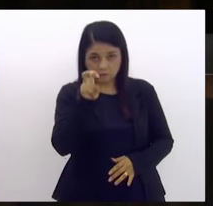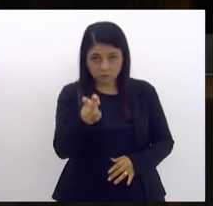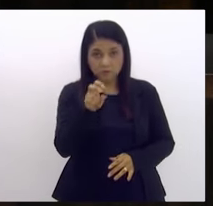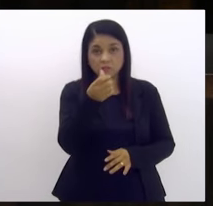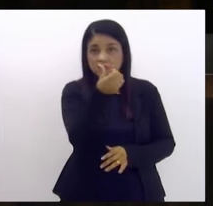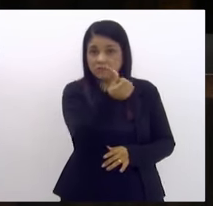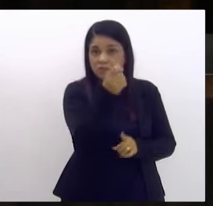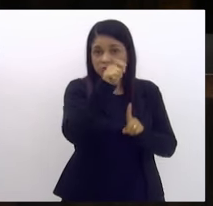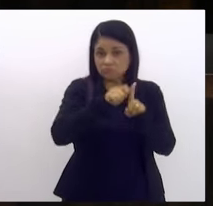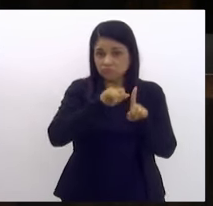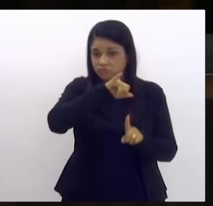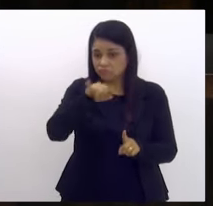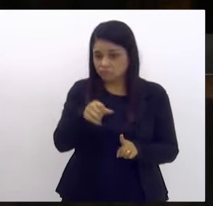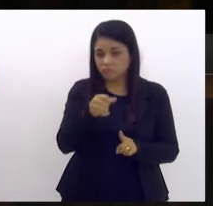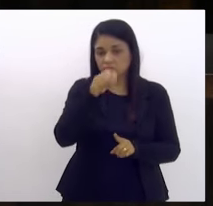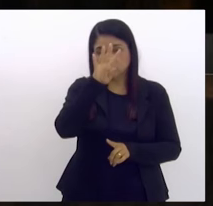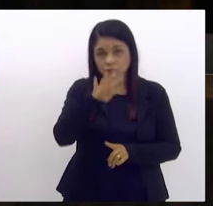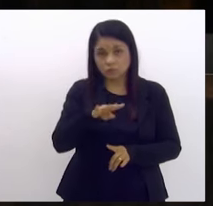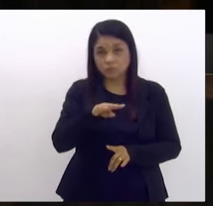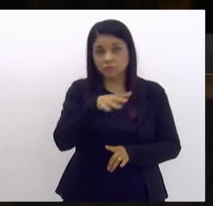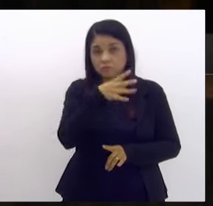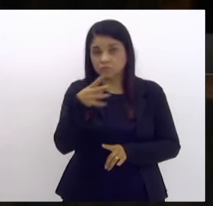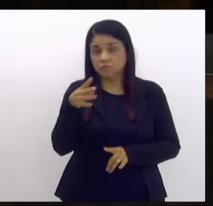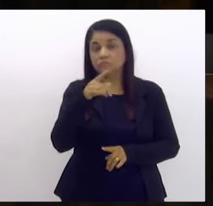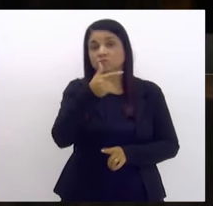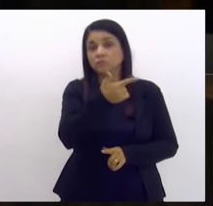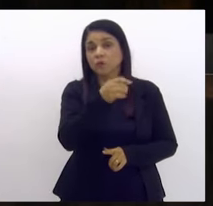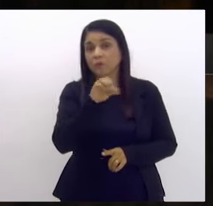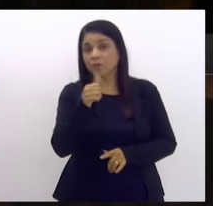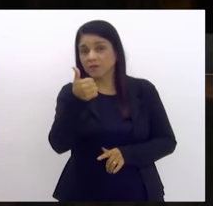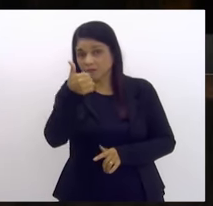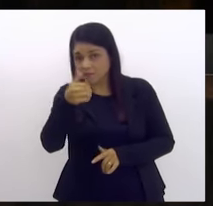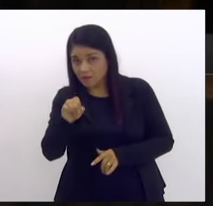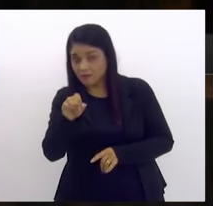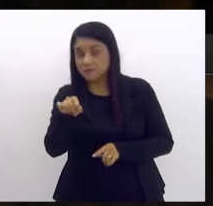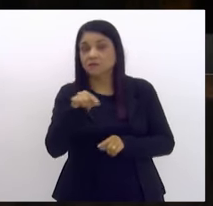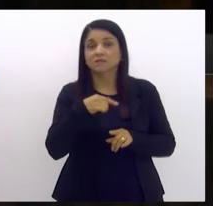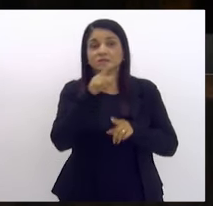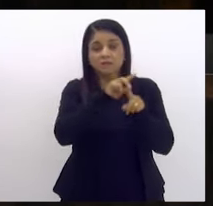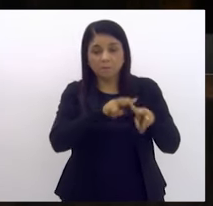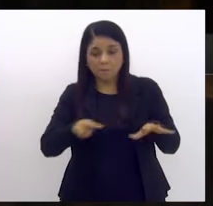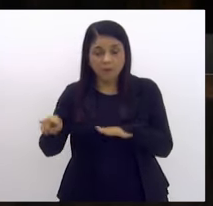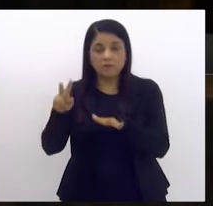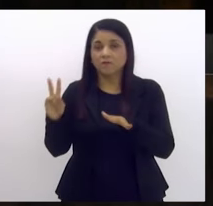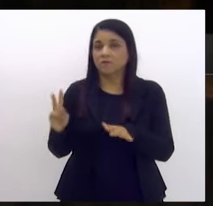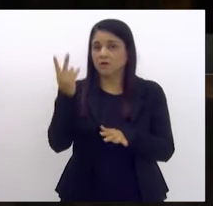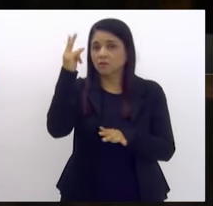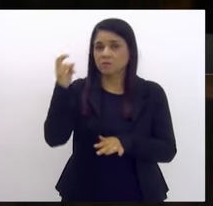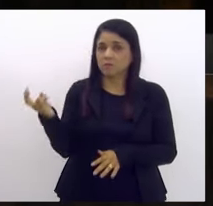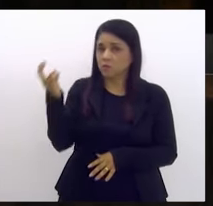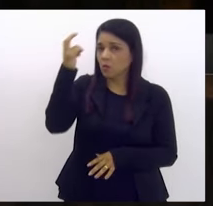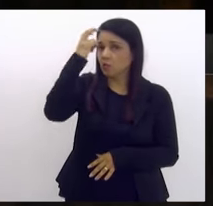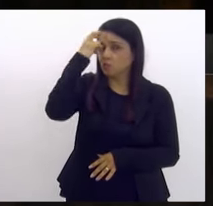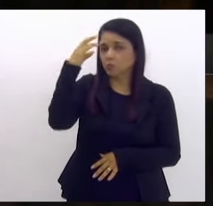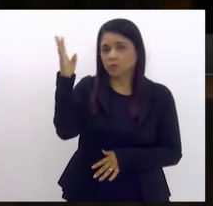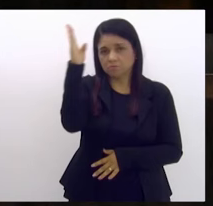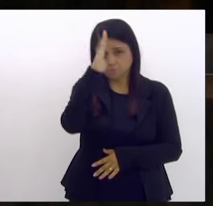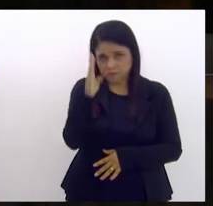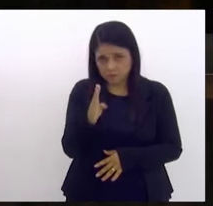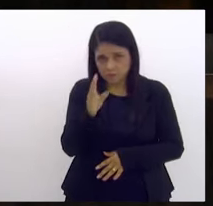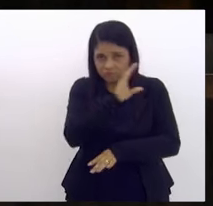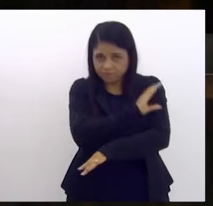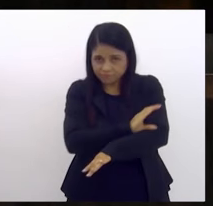janeiro de 2010, para instituir no calendário oficial do Estado do Rio de Janeiro a Semana de Valorização da Cultura Brasileira